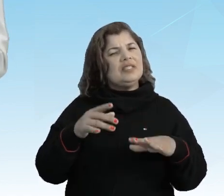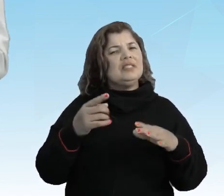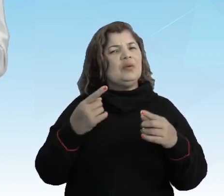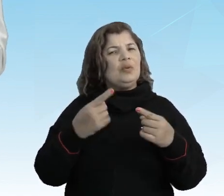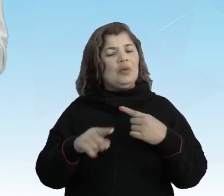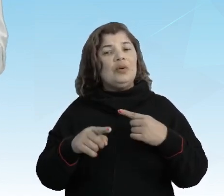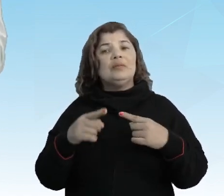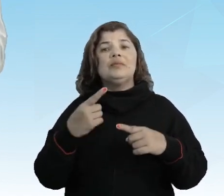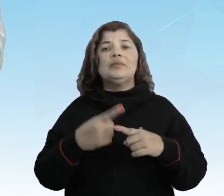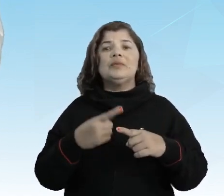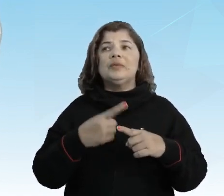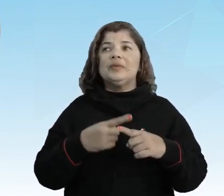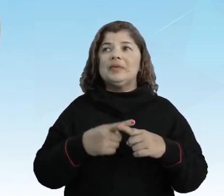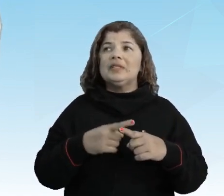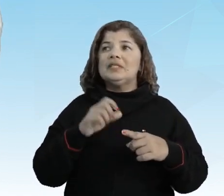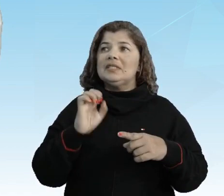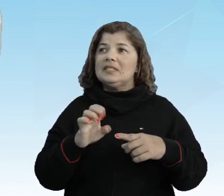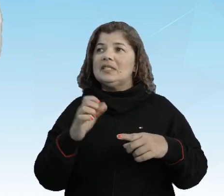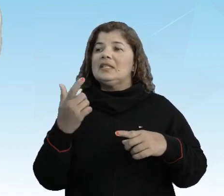quê? Porque se